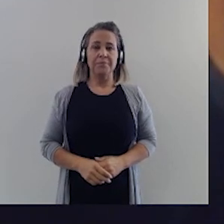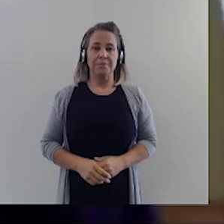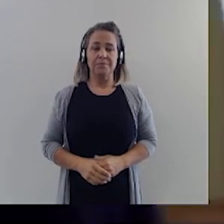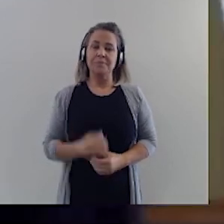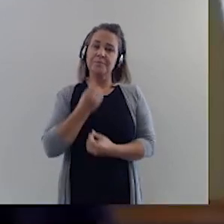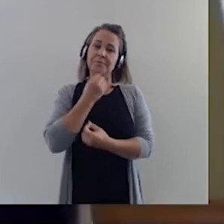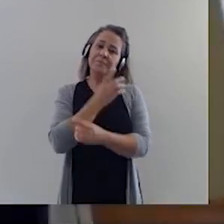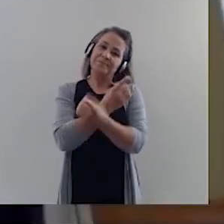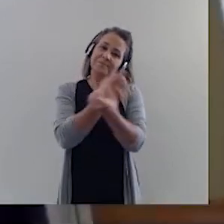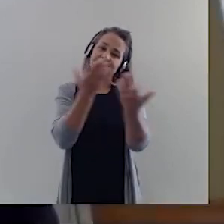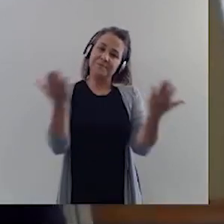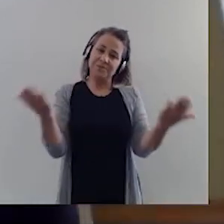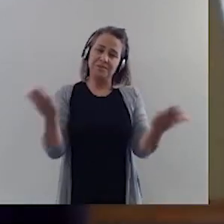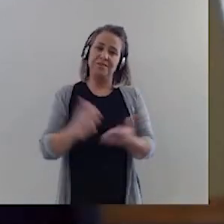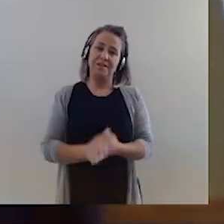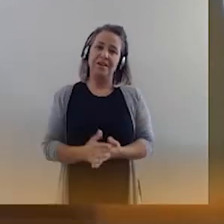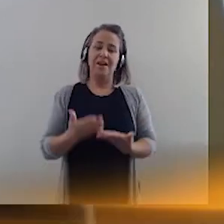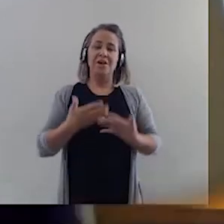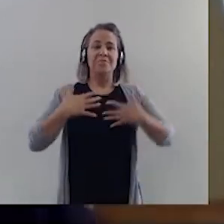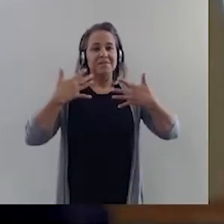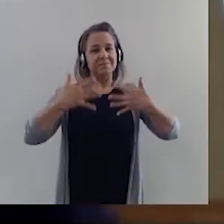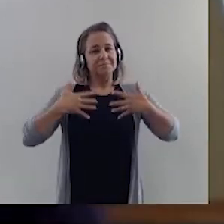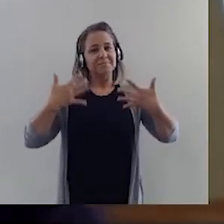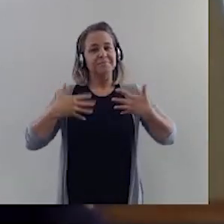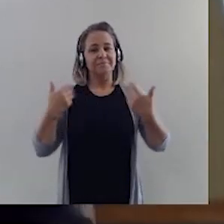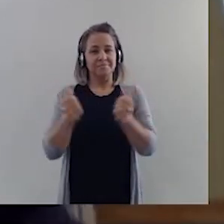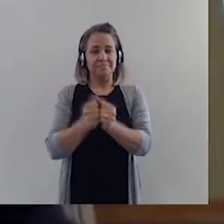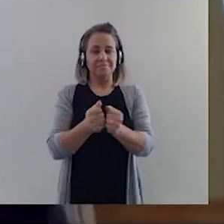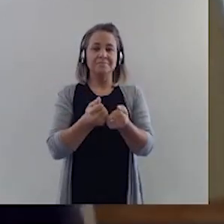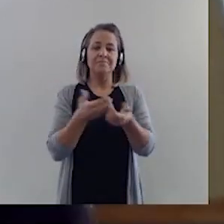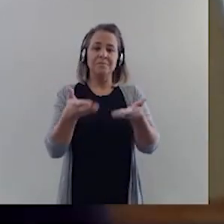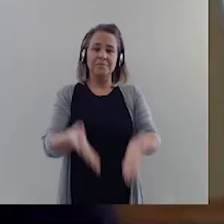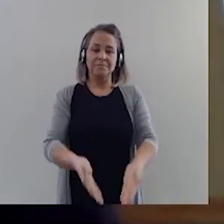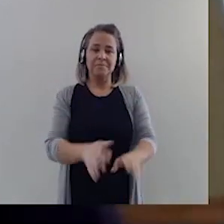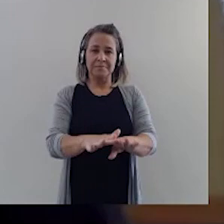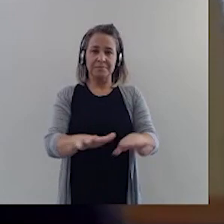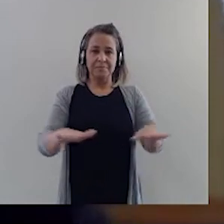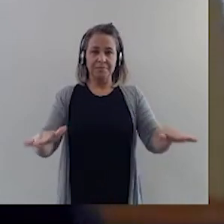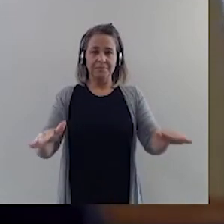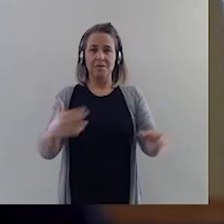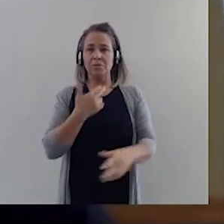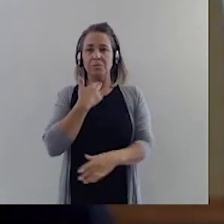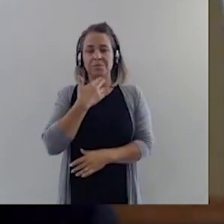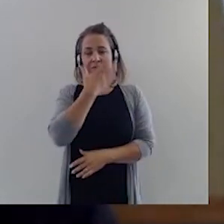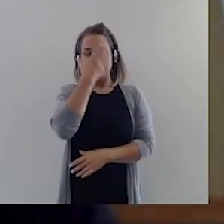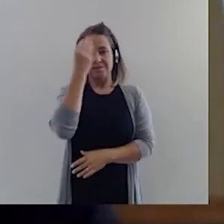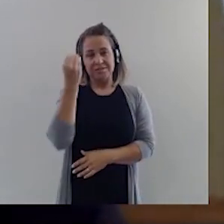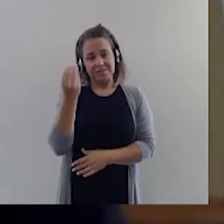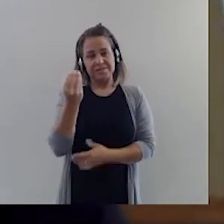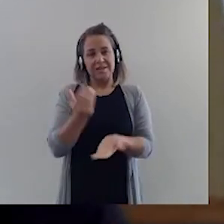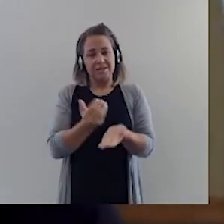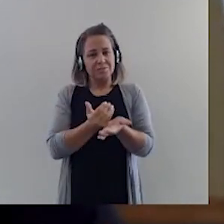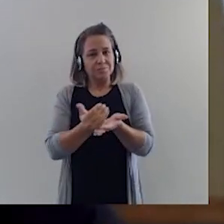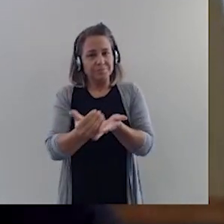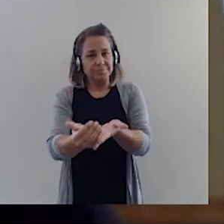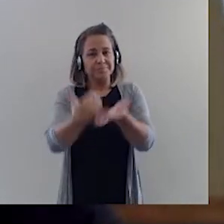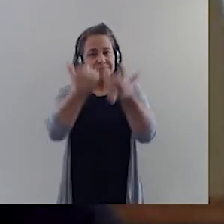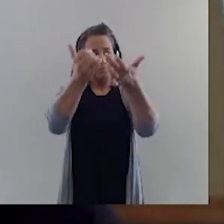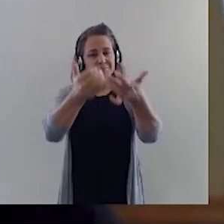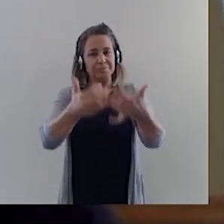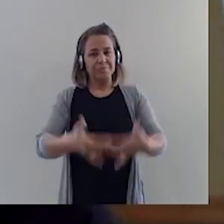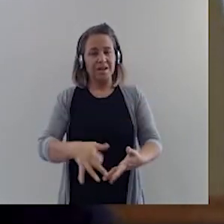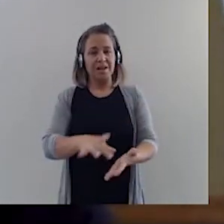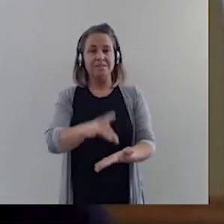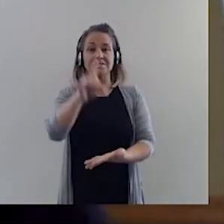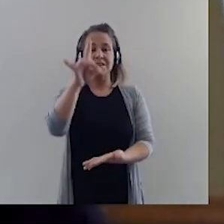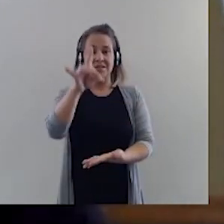Bom dia, prazer imenso participar dessa mesa. Não poderia inicialmente